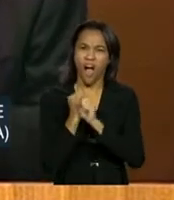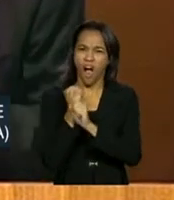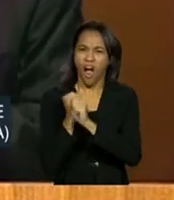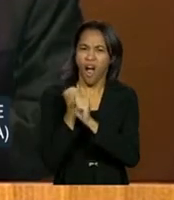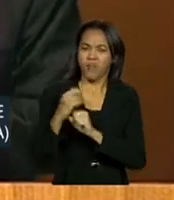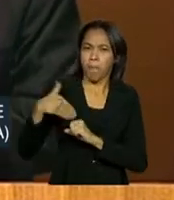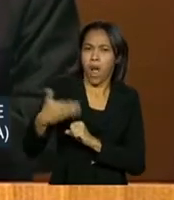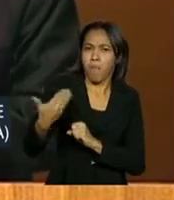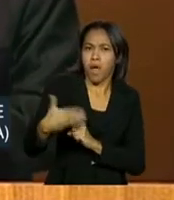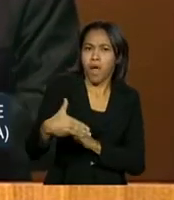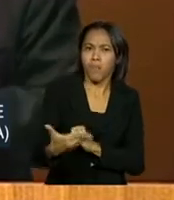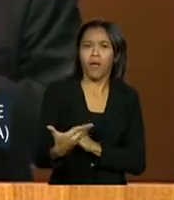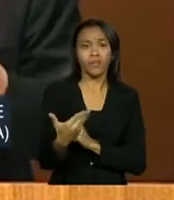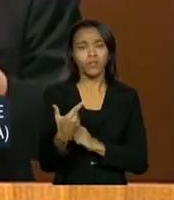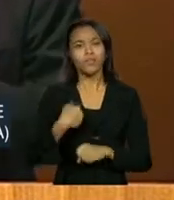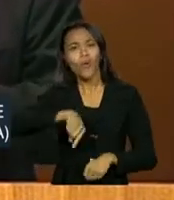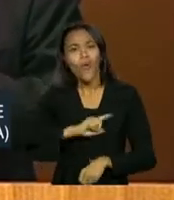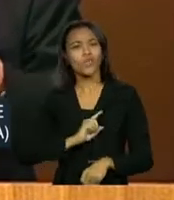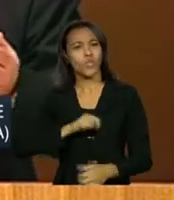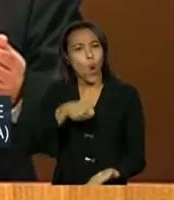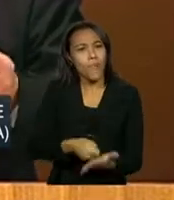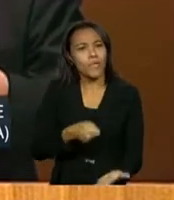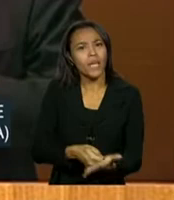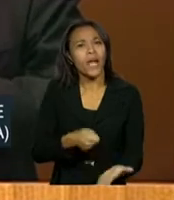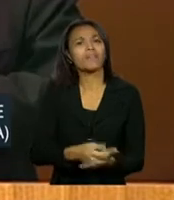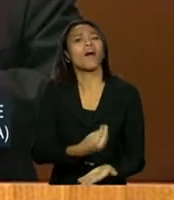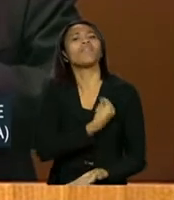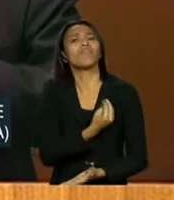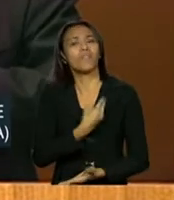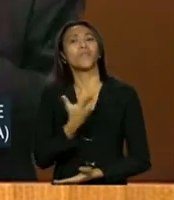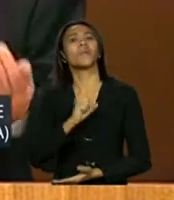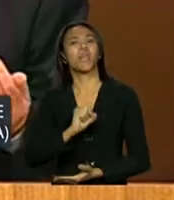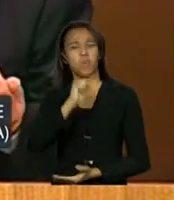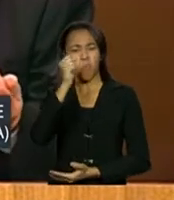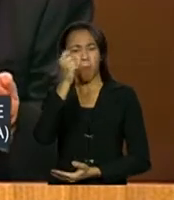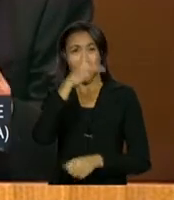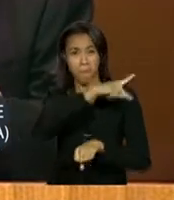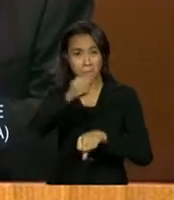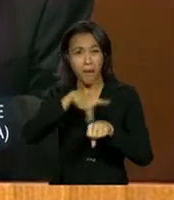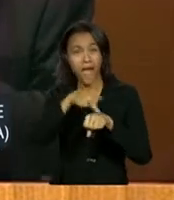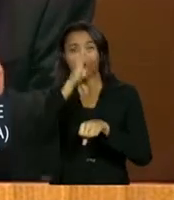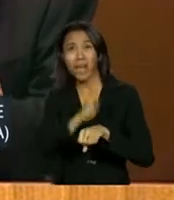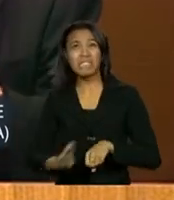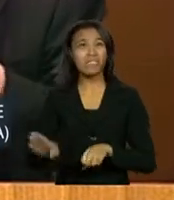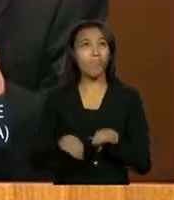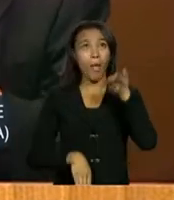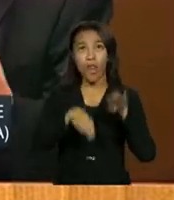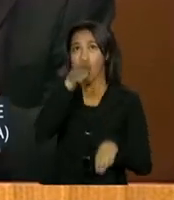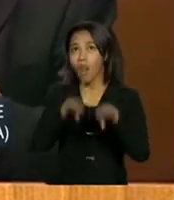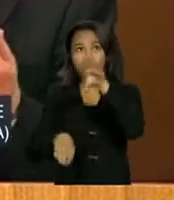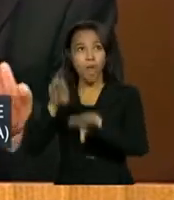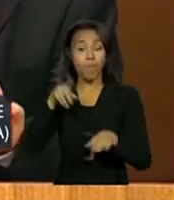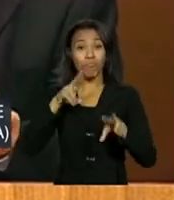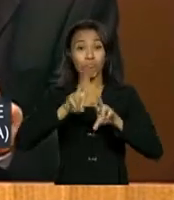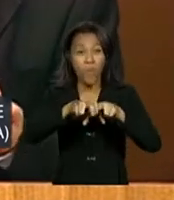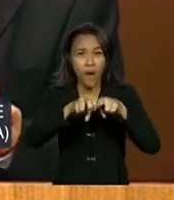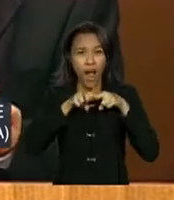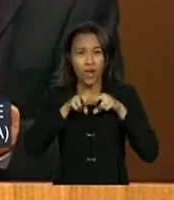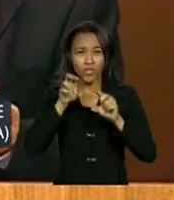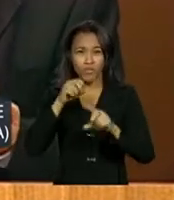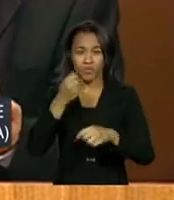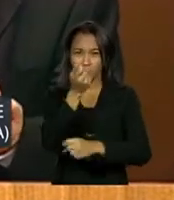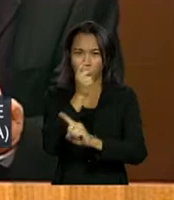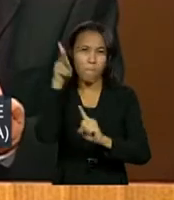anos, termos sido obrigados a conviver com um país tão desigual por força de uma política econômica